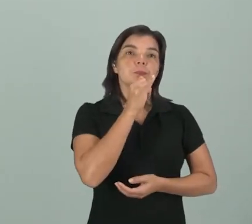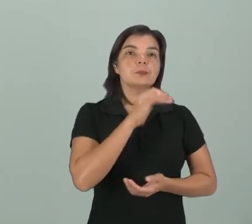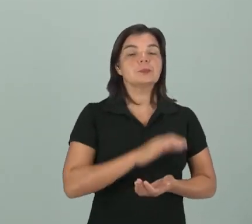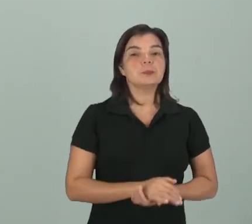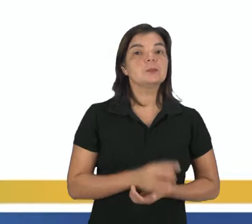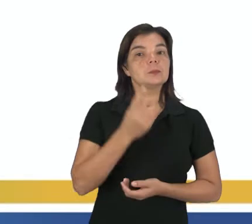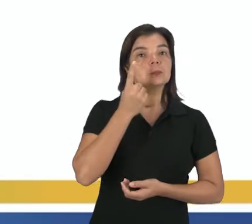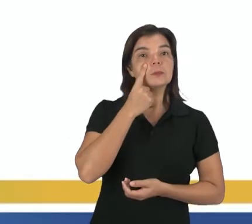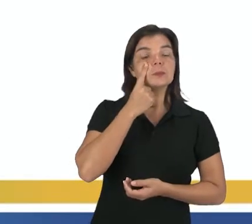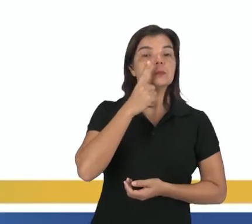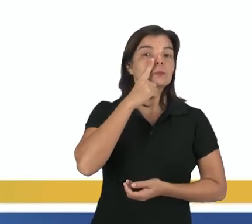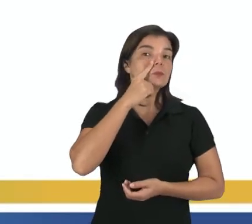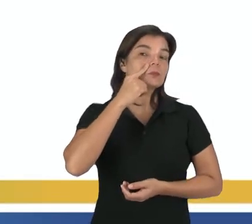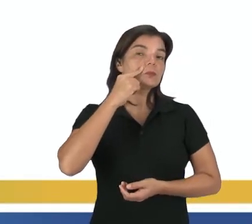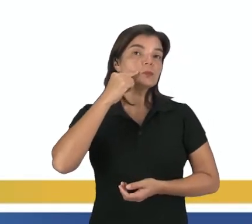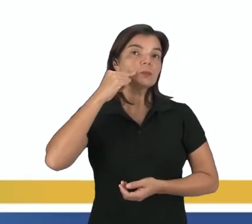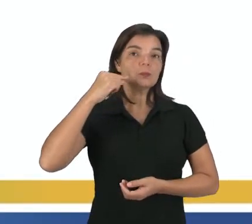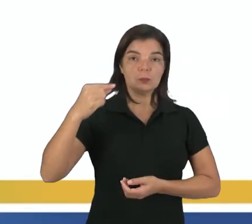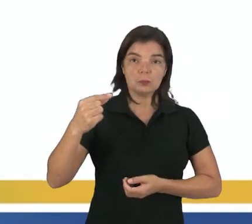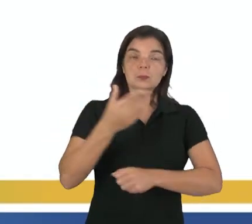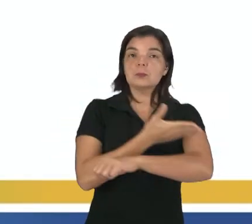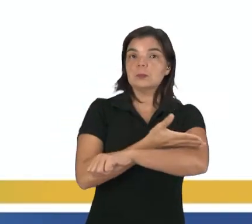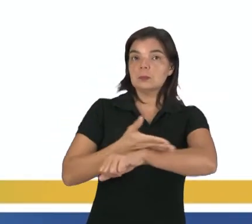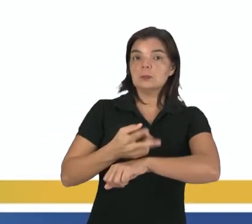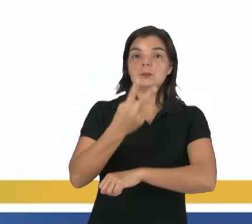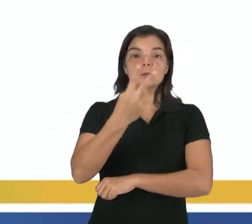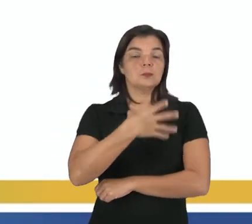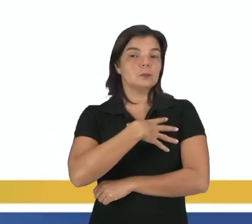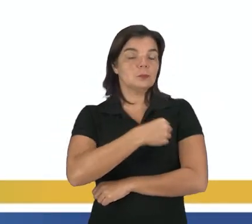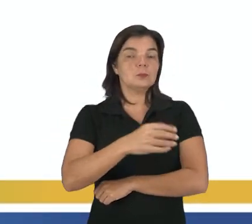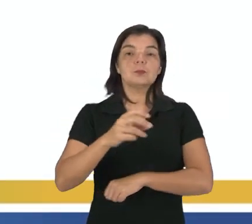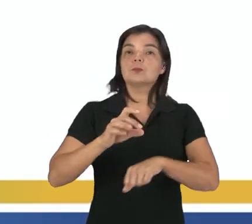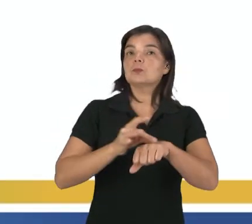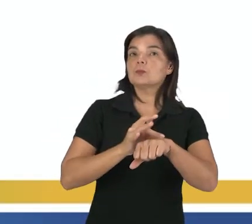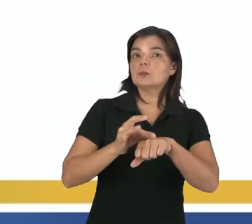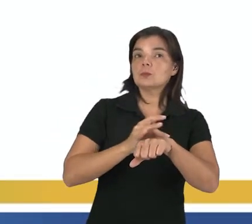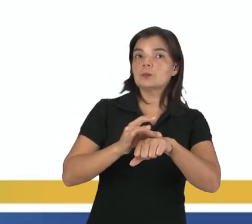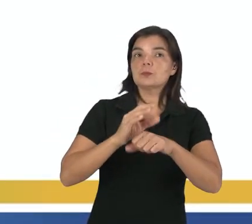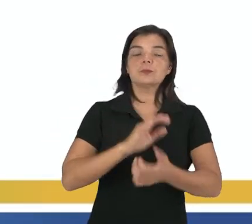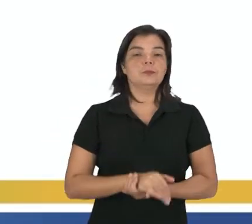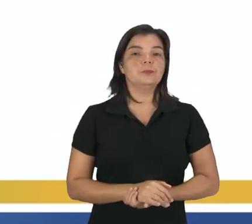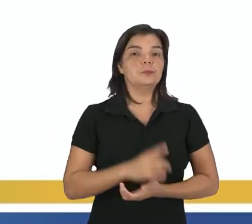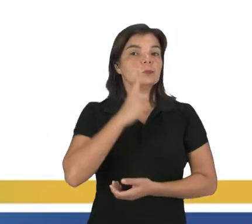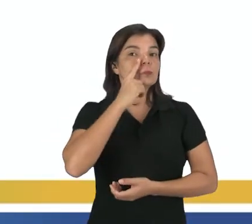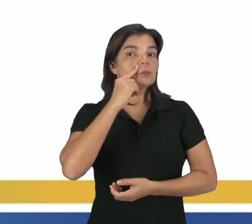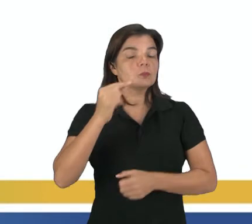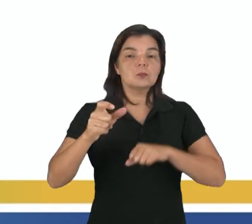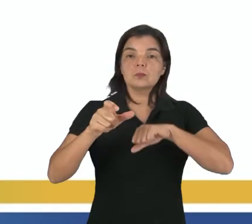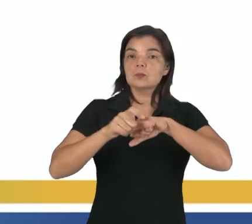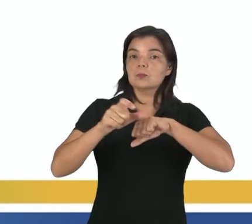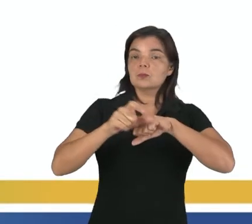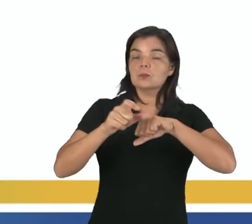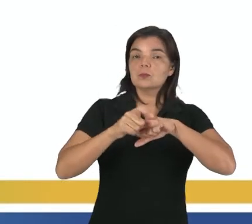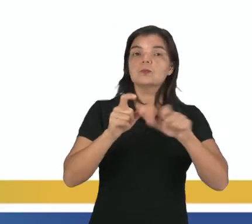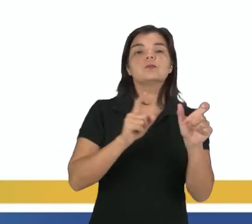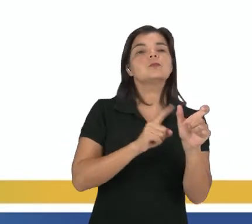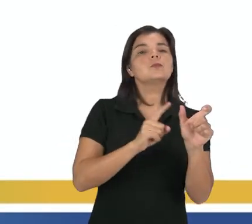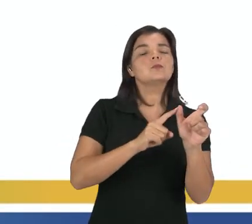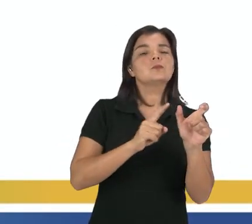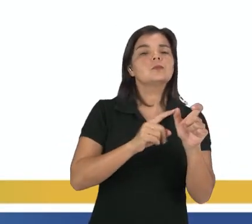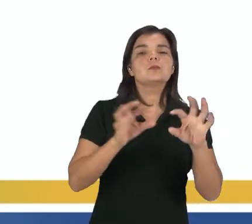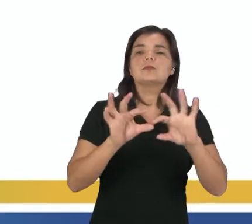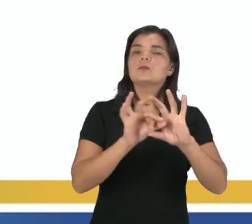Nós vimos a gata branca e seus 2 filhotes pretos. Gata é o substantivo. Quais são as palavras que